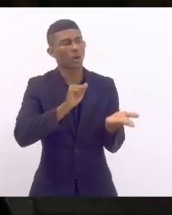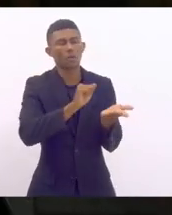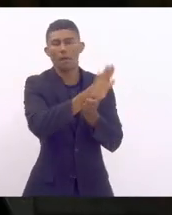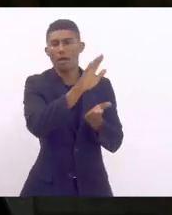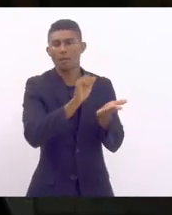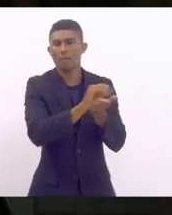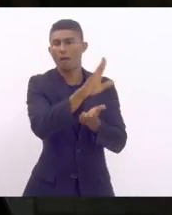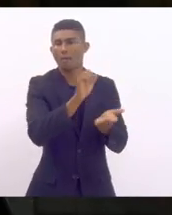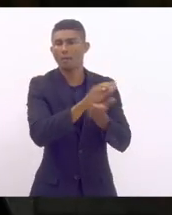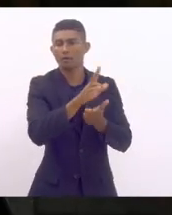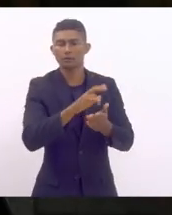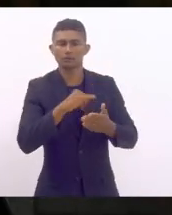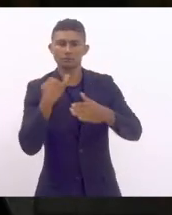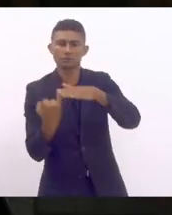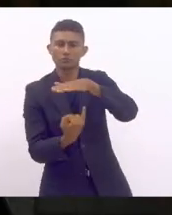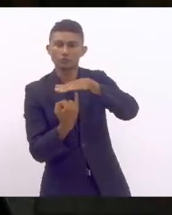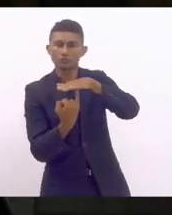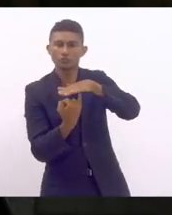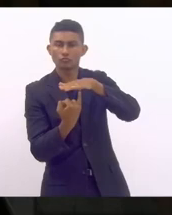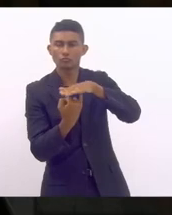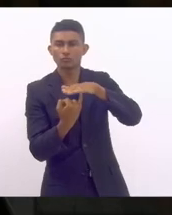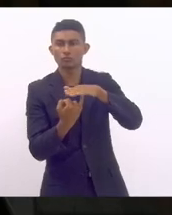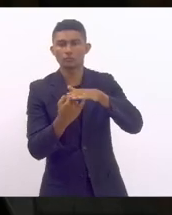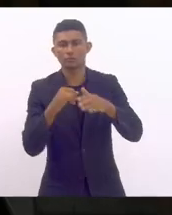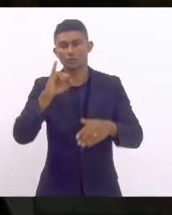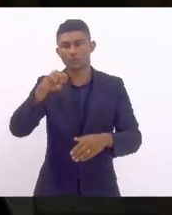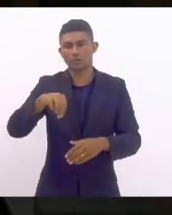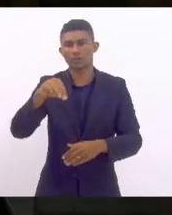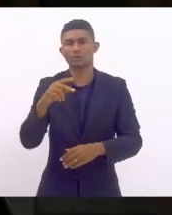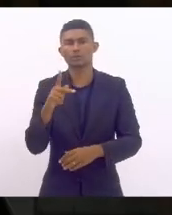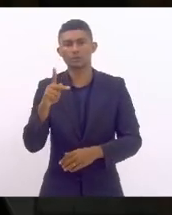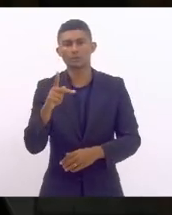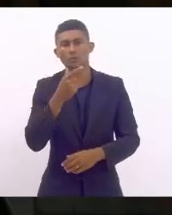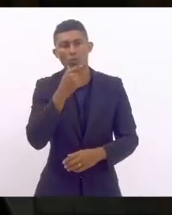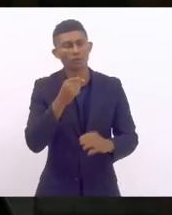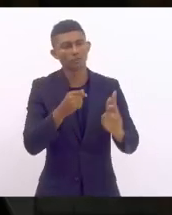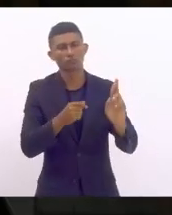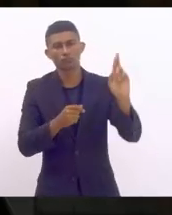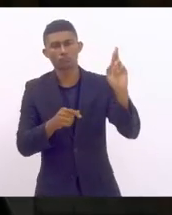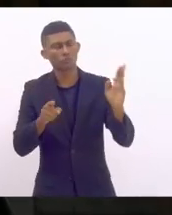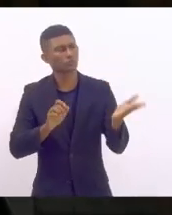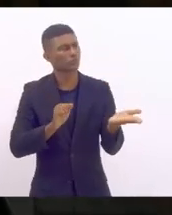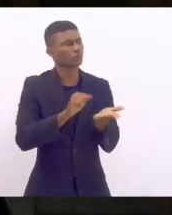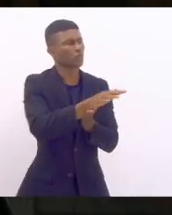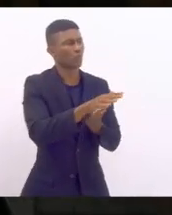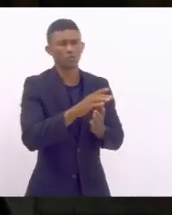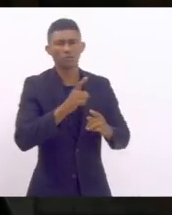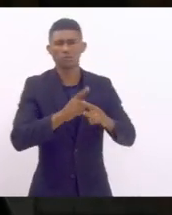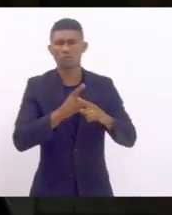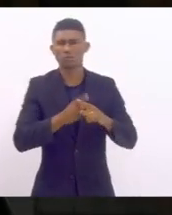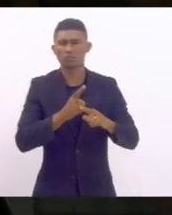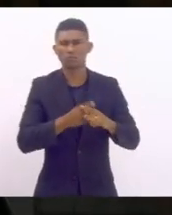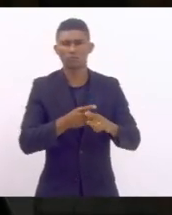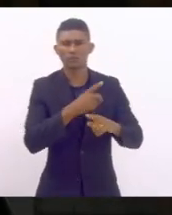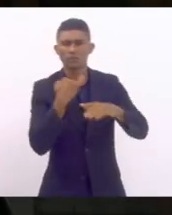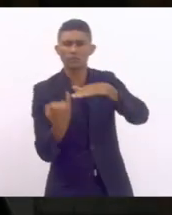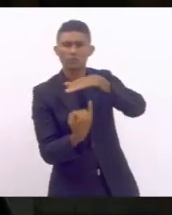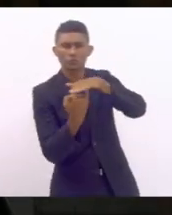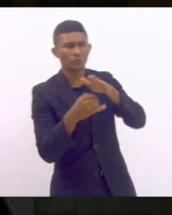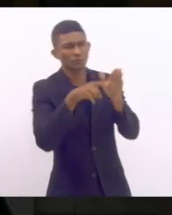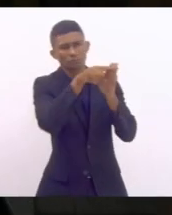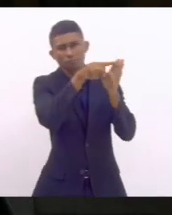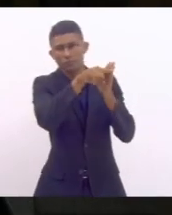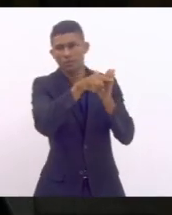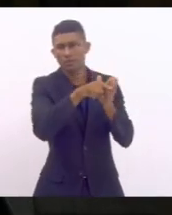dirigente do Instituto Nacional de Pesquisas espaciais do INPI contrariado com resultados de importante Instituto de